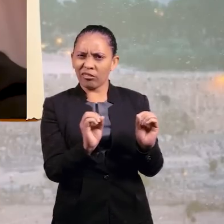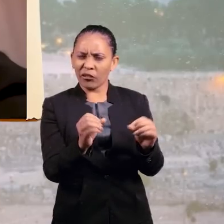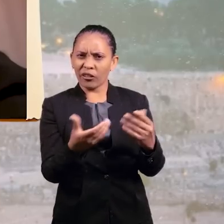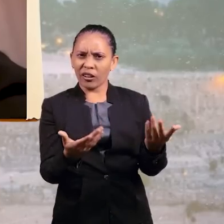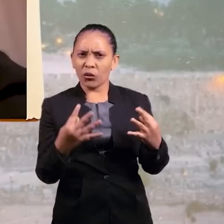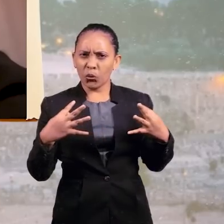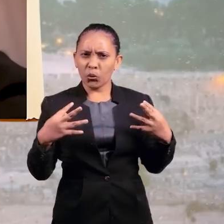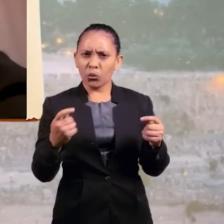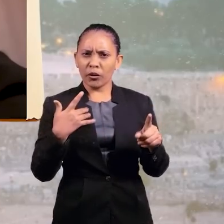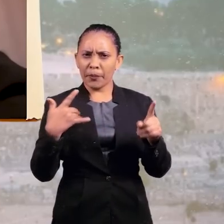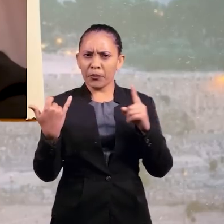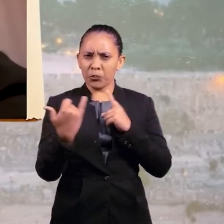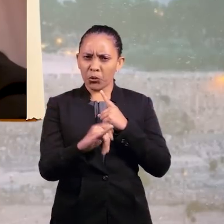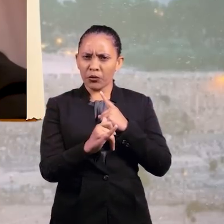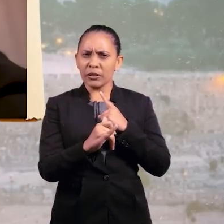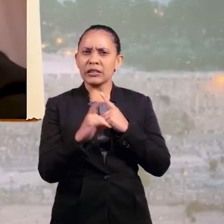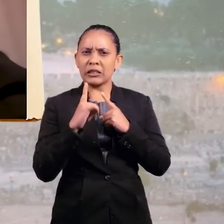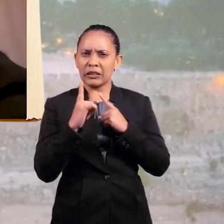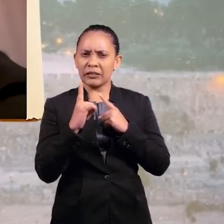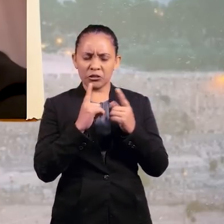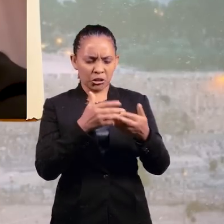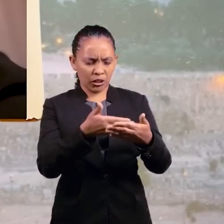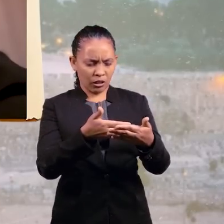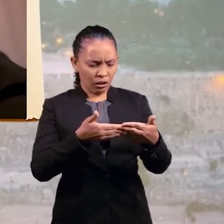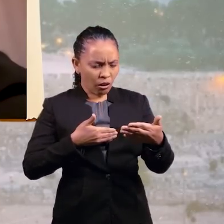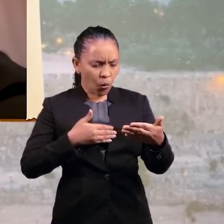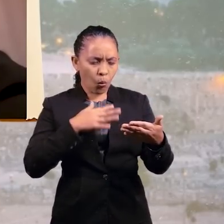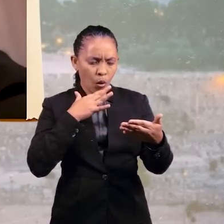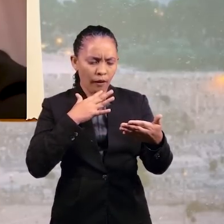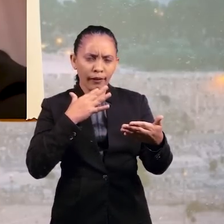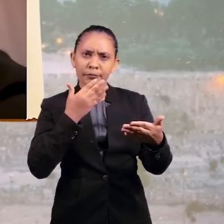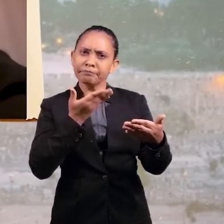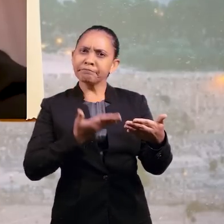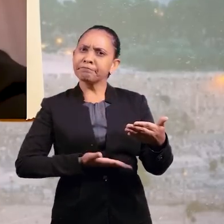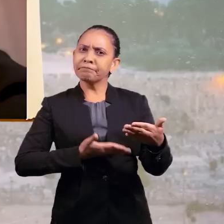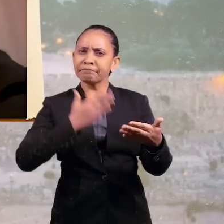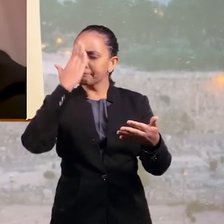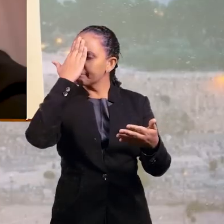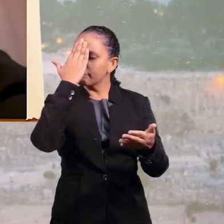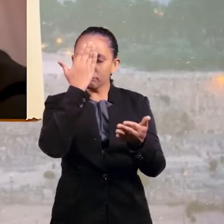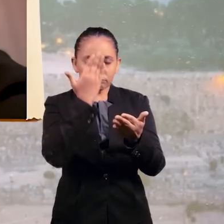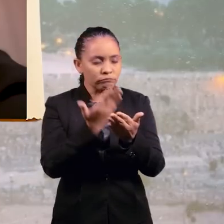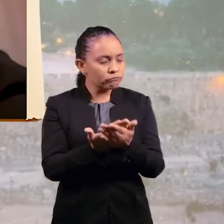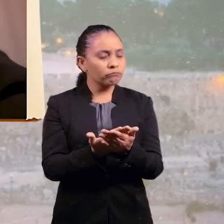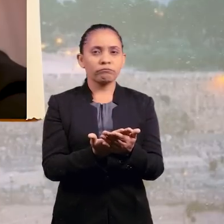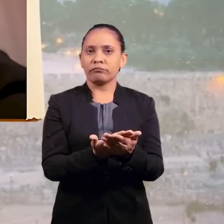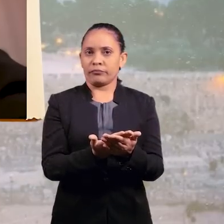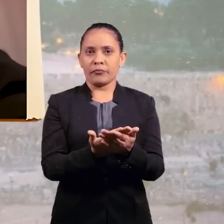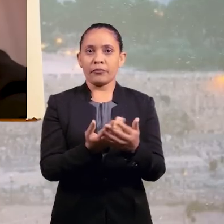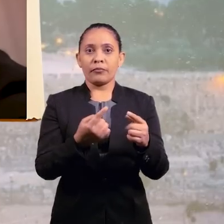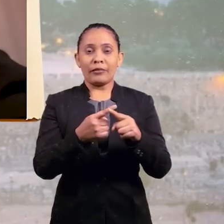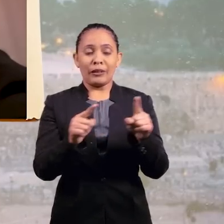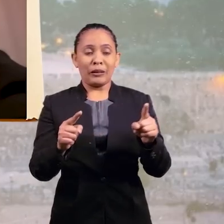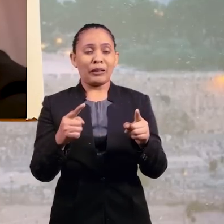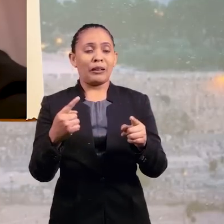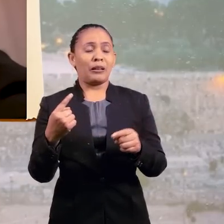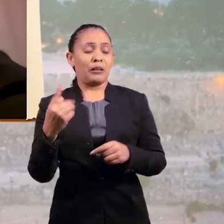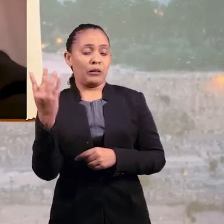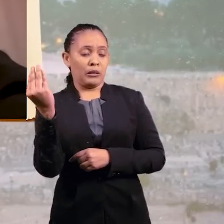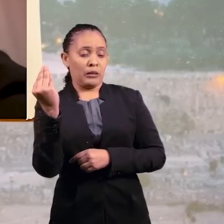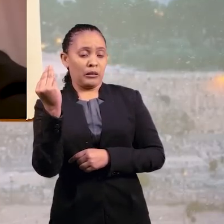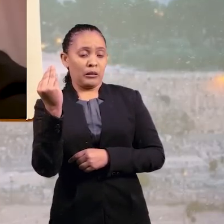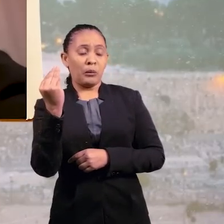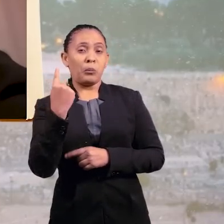mesmo com toda a profecia que estava na mão deles. E o pecado, ele traz uma tristeza,